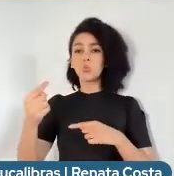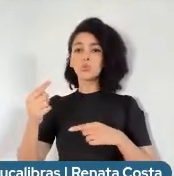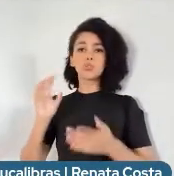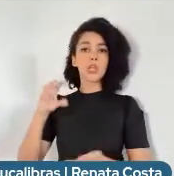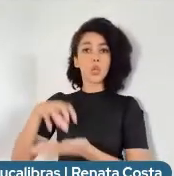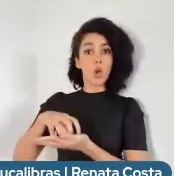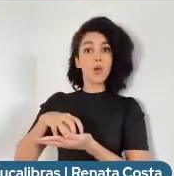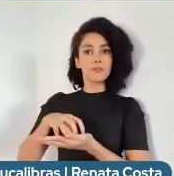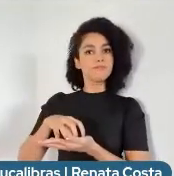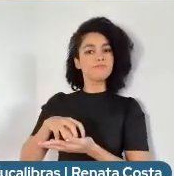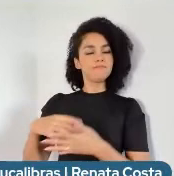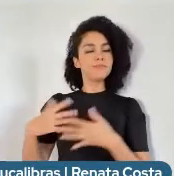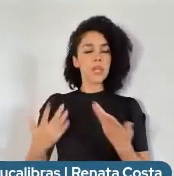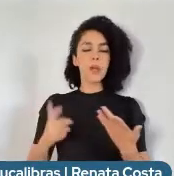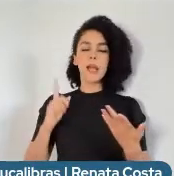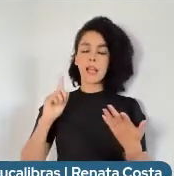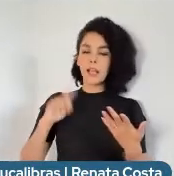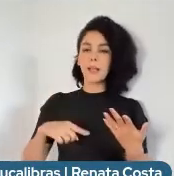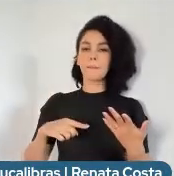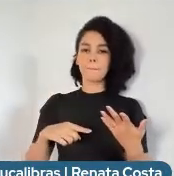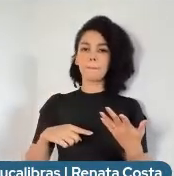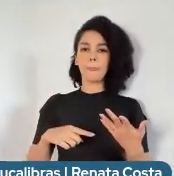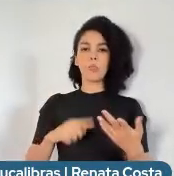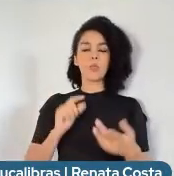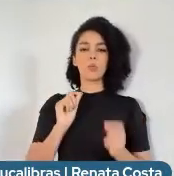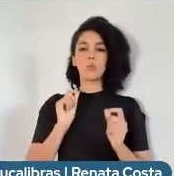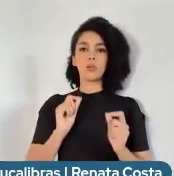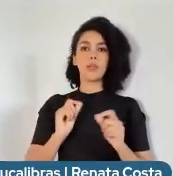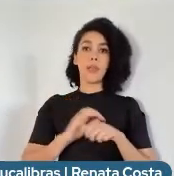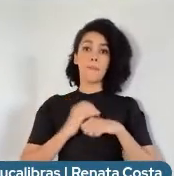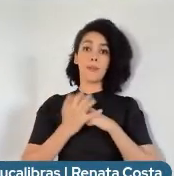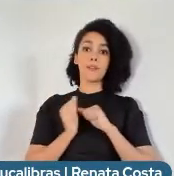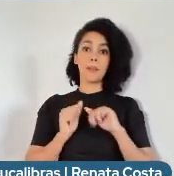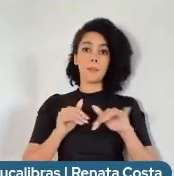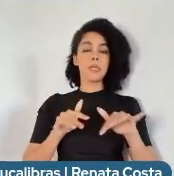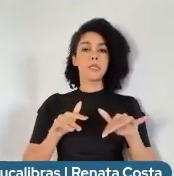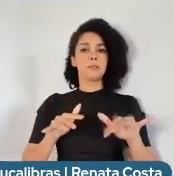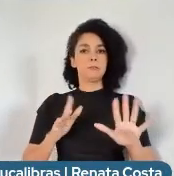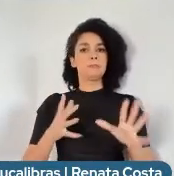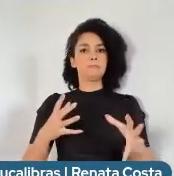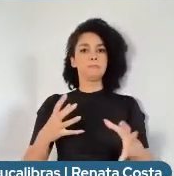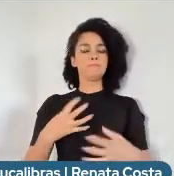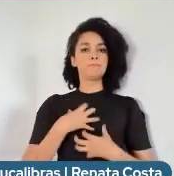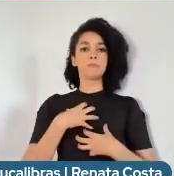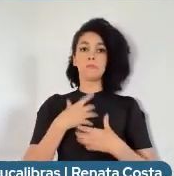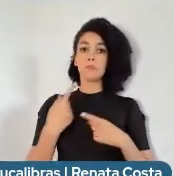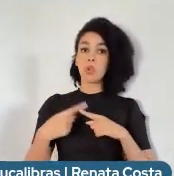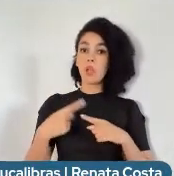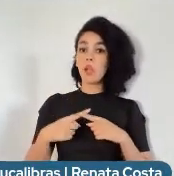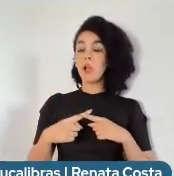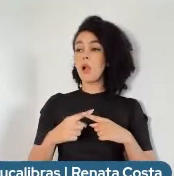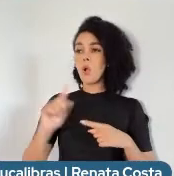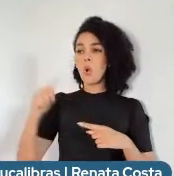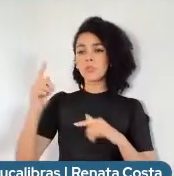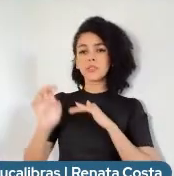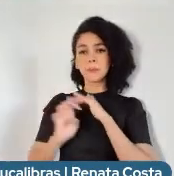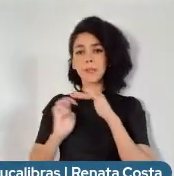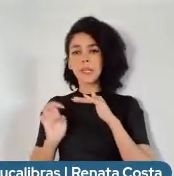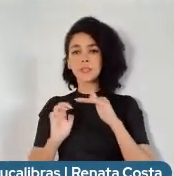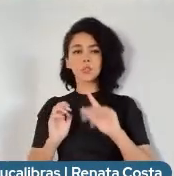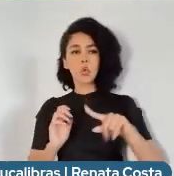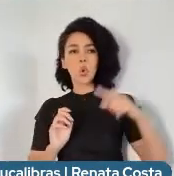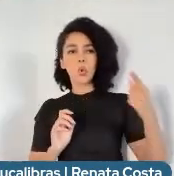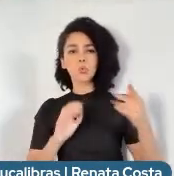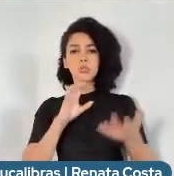é, talvez, um dos legados da pandemia, porque as outras empresas de outros setores, para